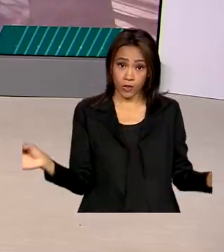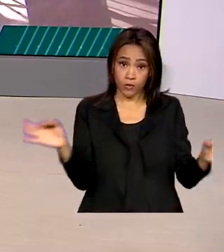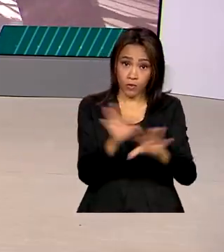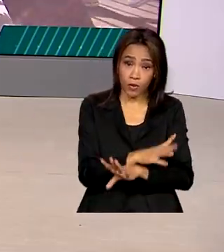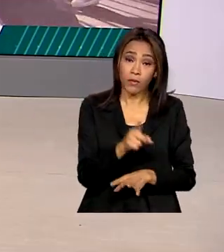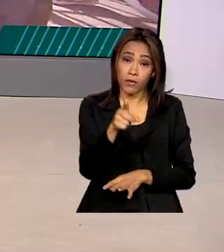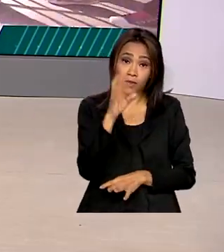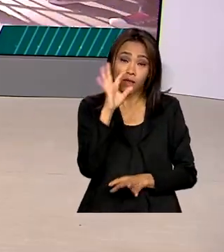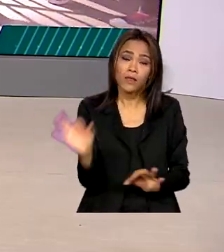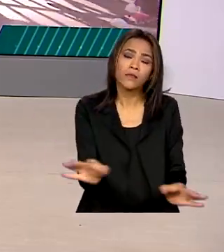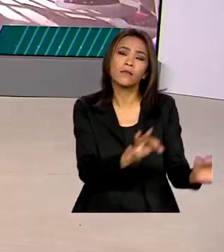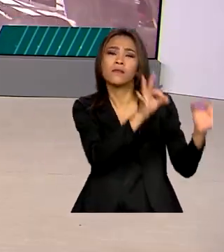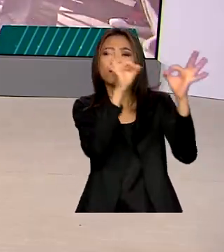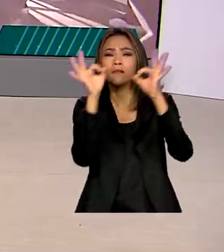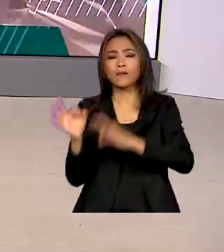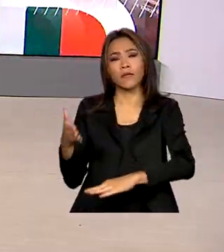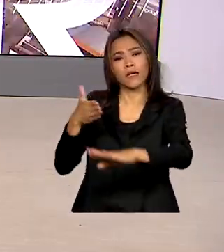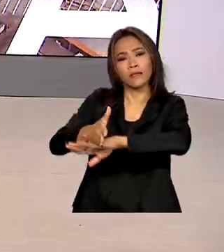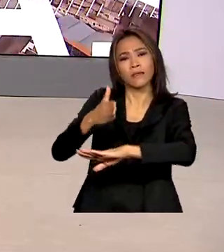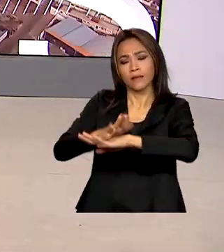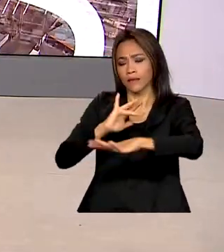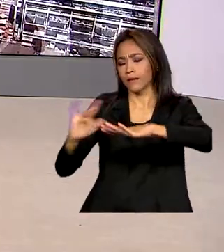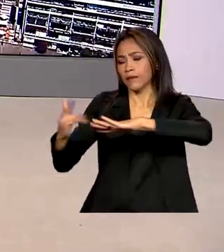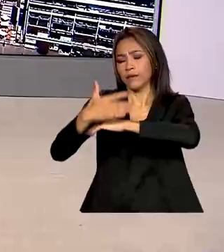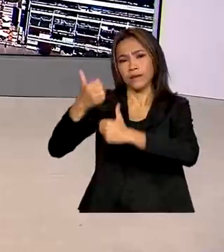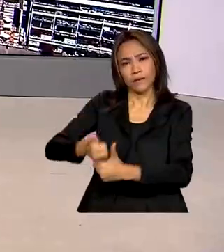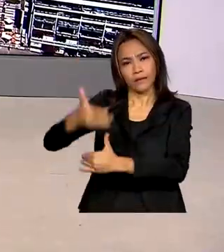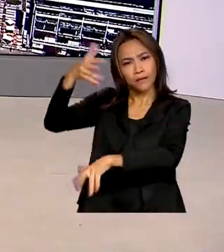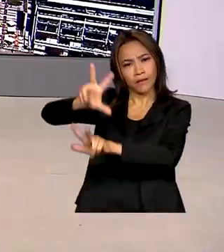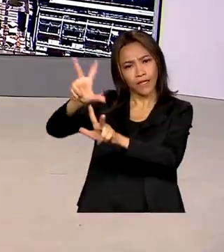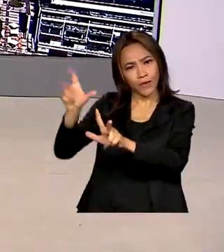Para rever as reportagens, acesse as redes sociais